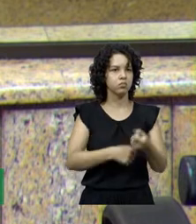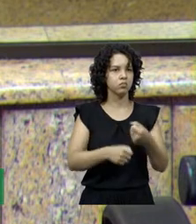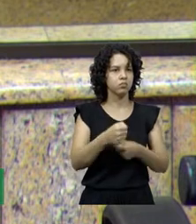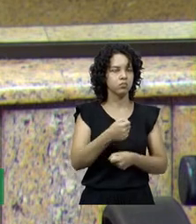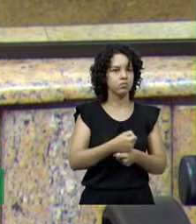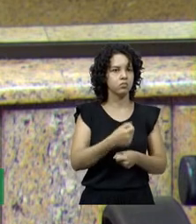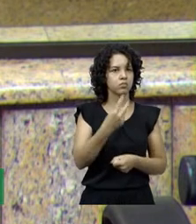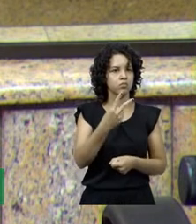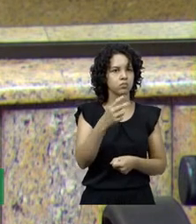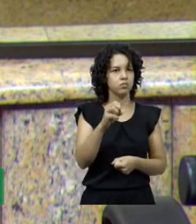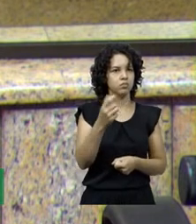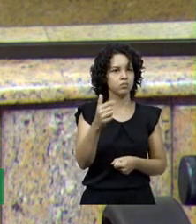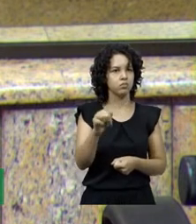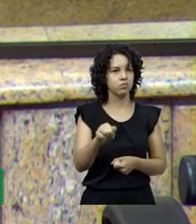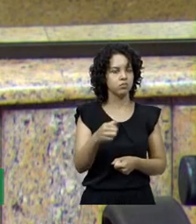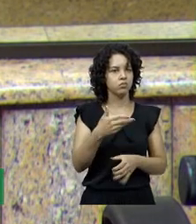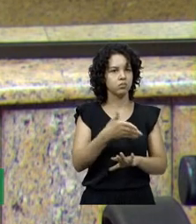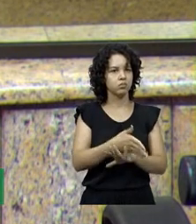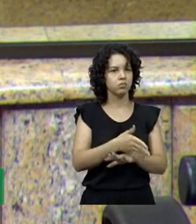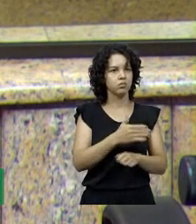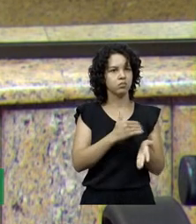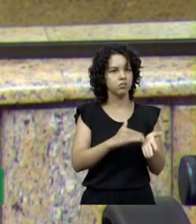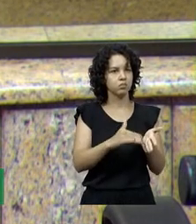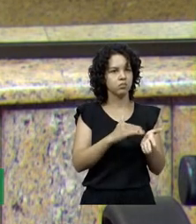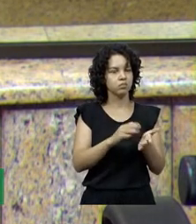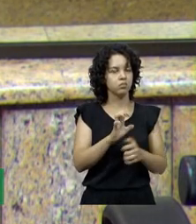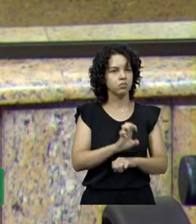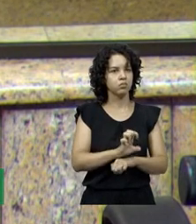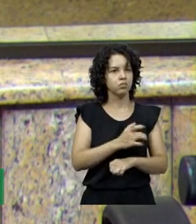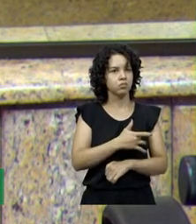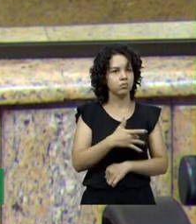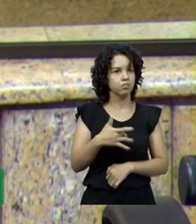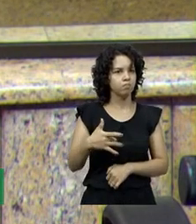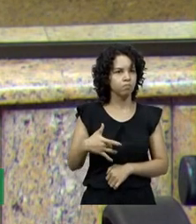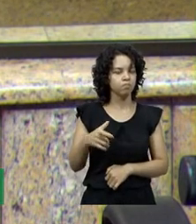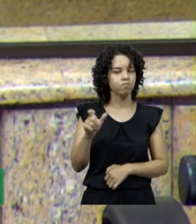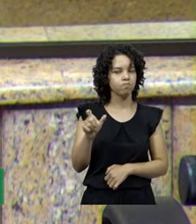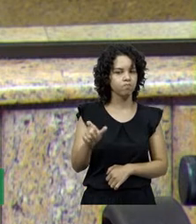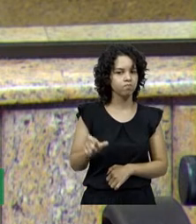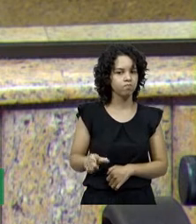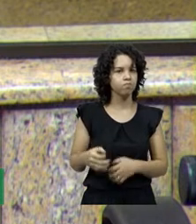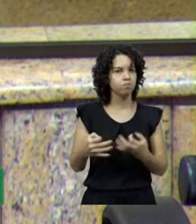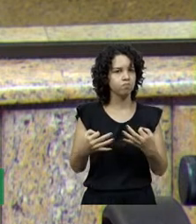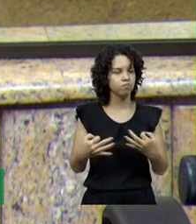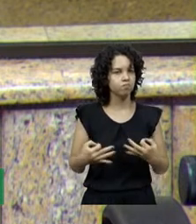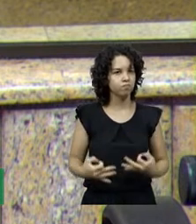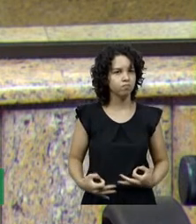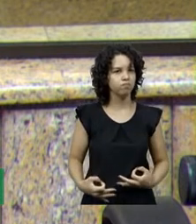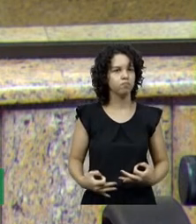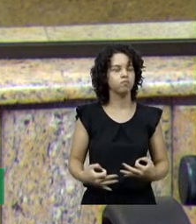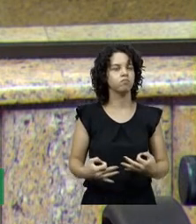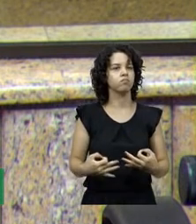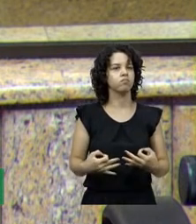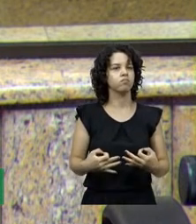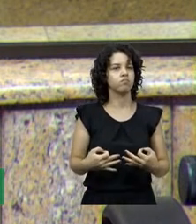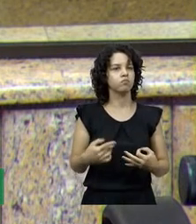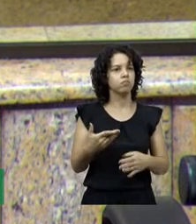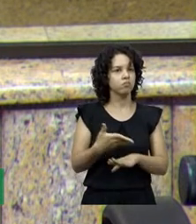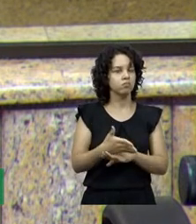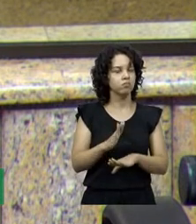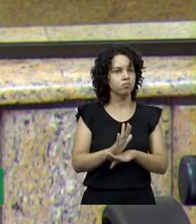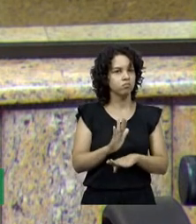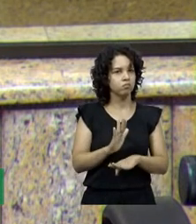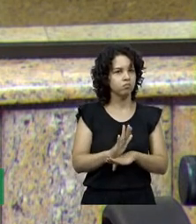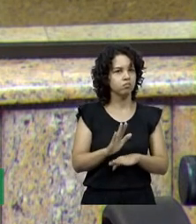na Secretaria de Estado da Saúde. Uma pessoa correta, uma pessoa íntegra, que contribuiu muito